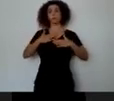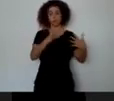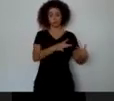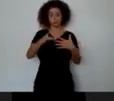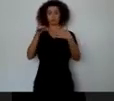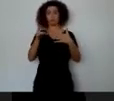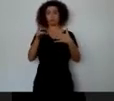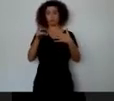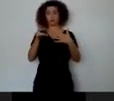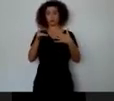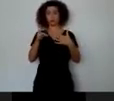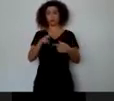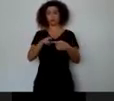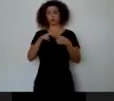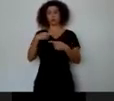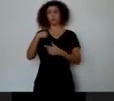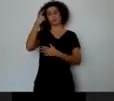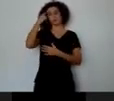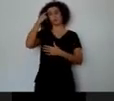discutir e falar sobre isso do meu local de fala.